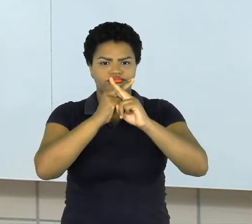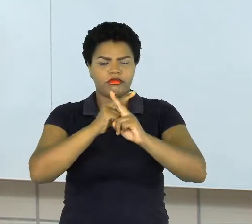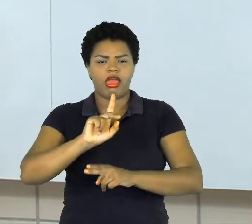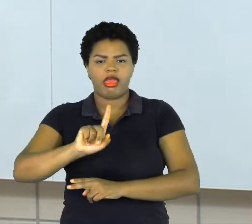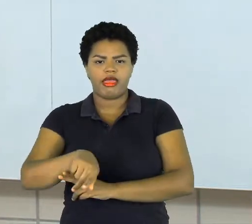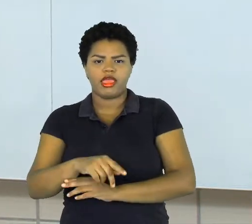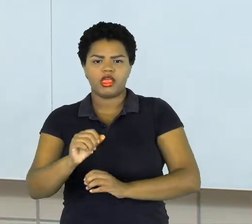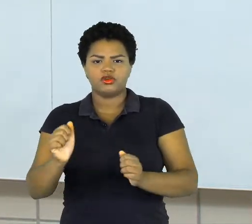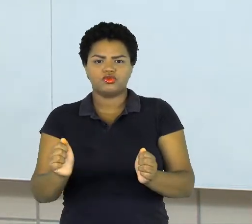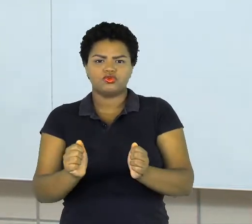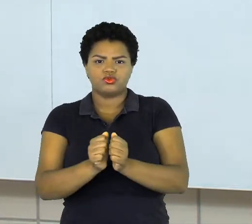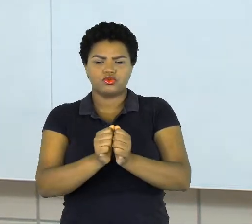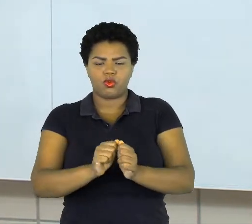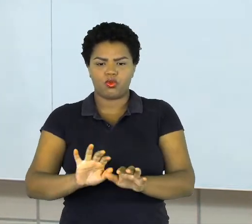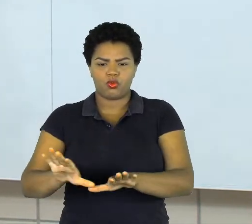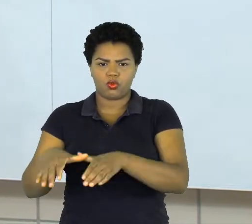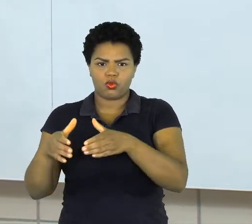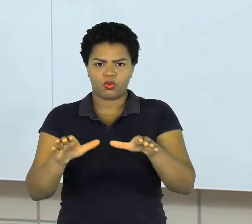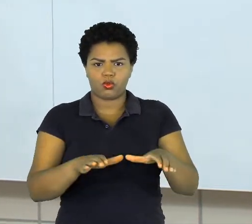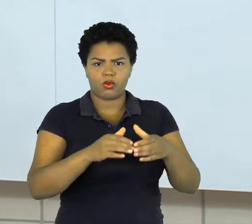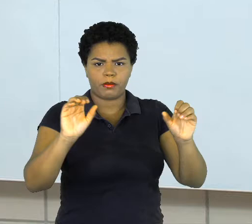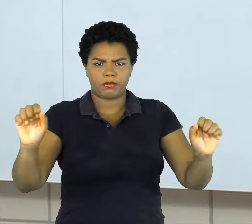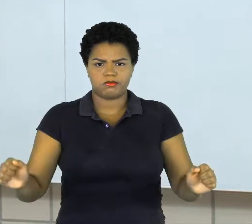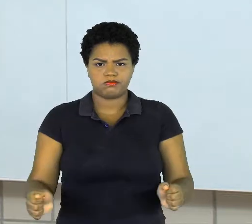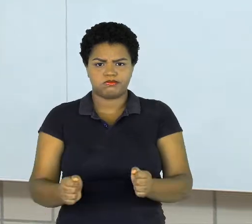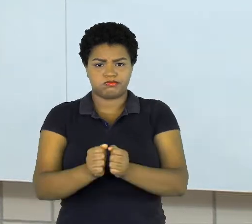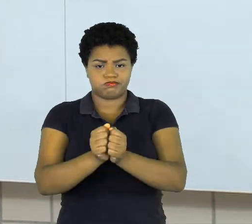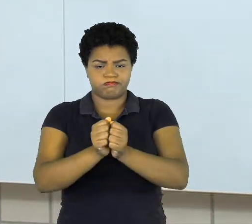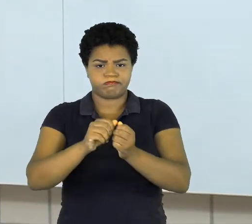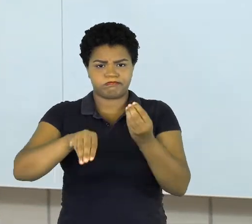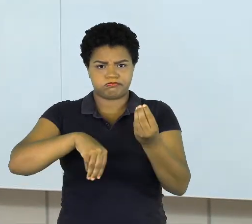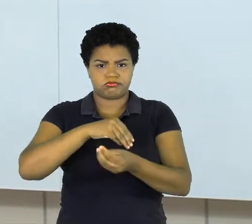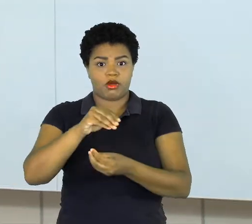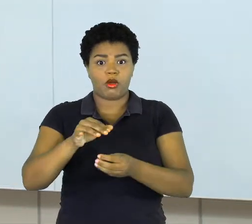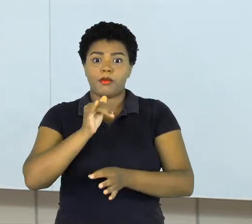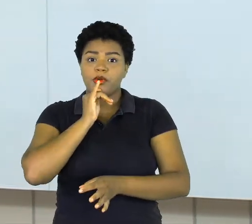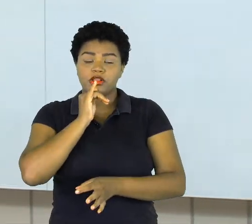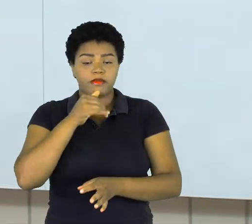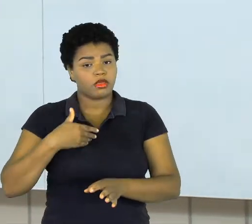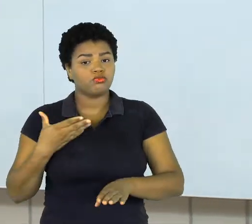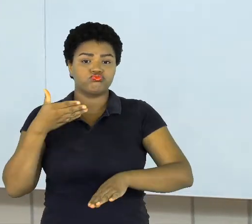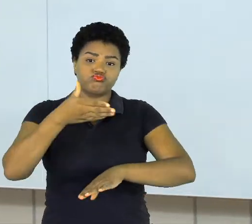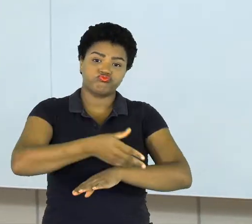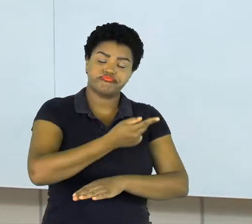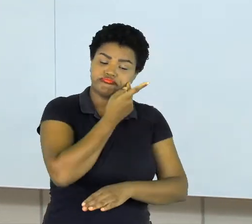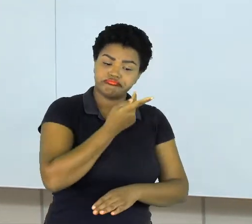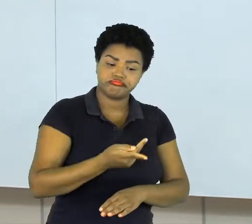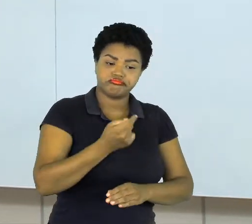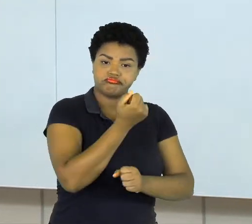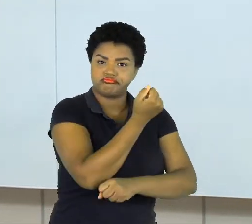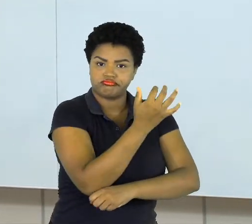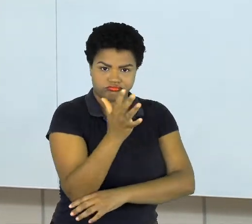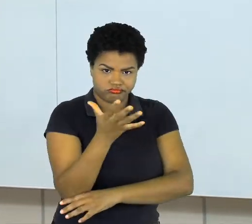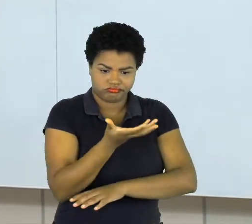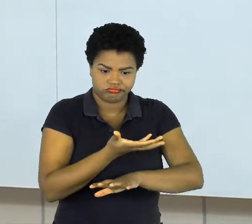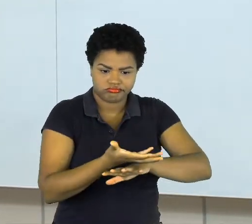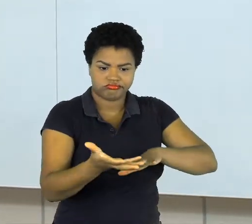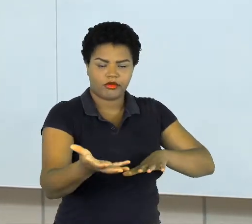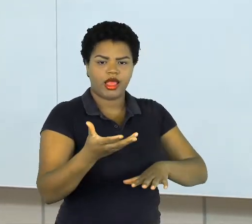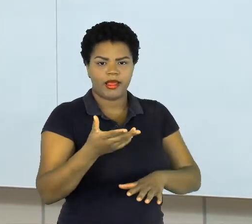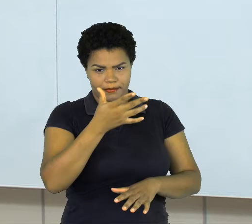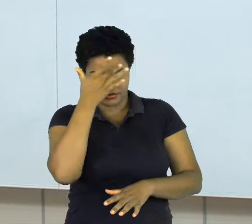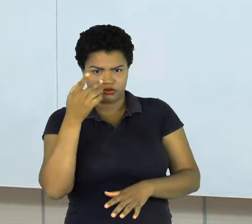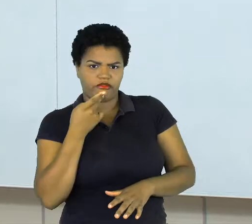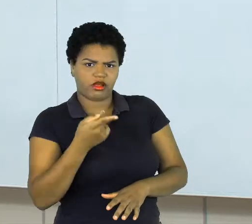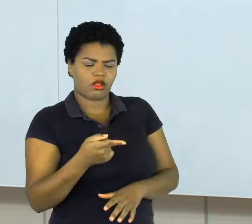Esse dia mesmo eu fui numa plantação, o cara falou, esse maracujá dá muito, e esse maracujá é resistente. E aí a gente